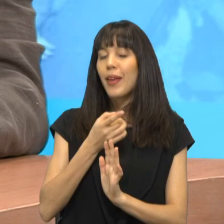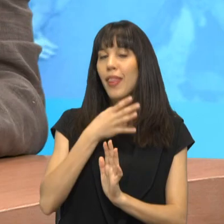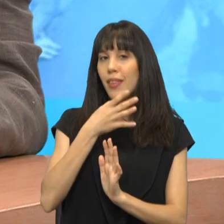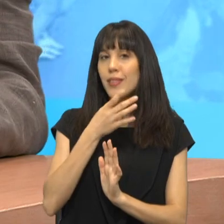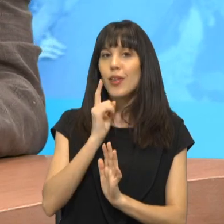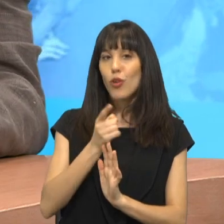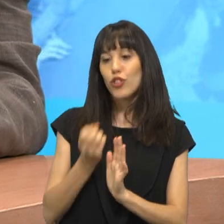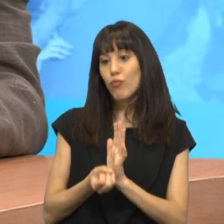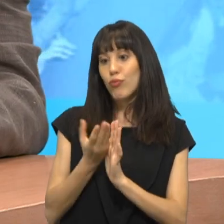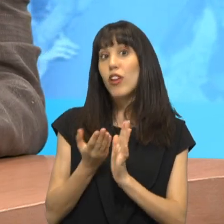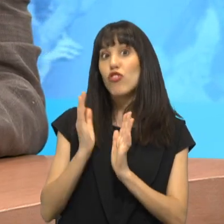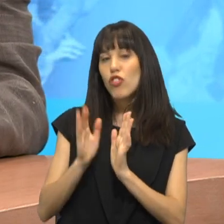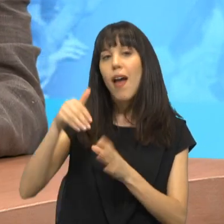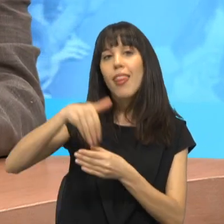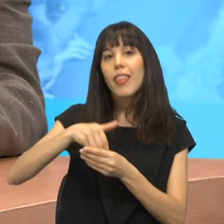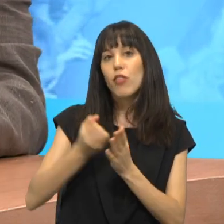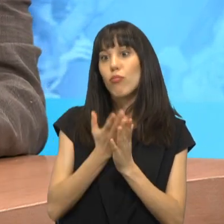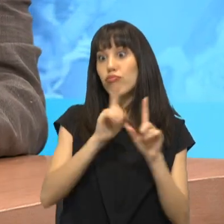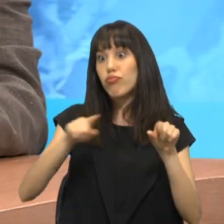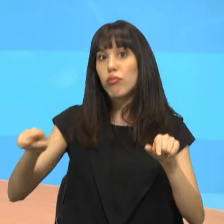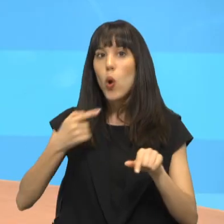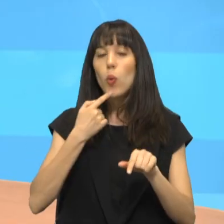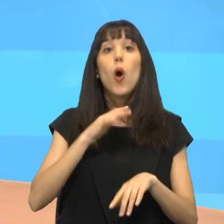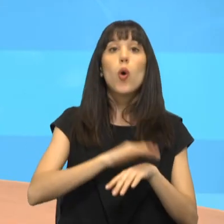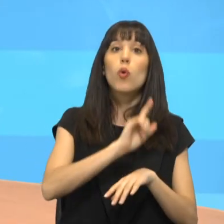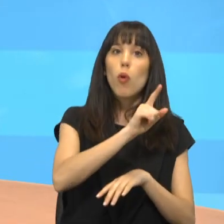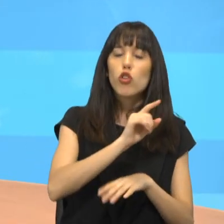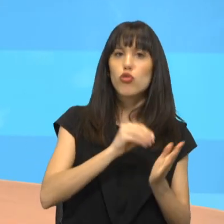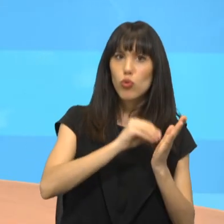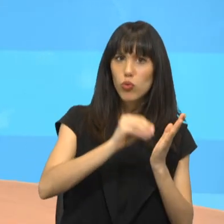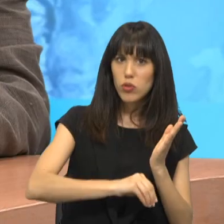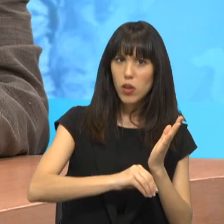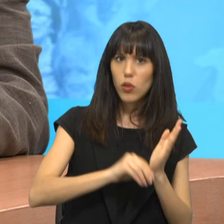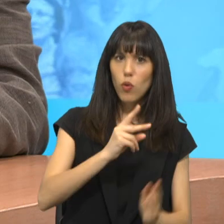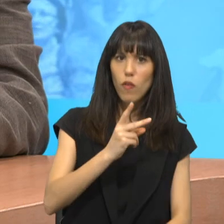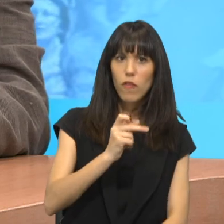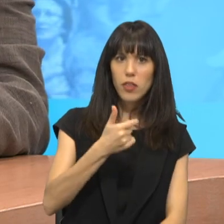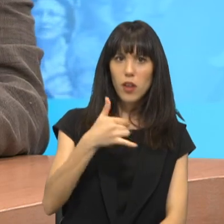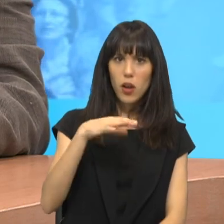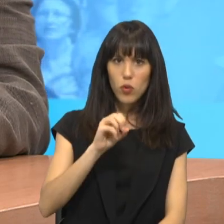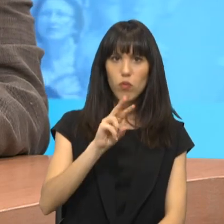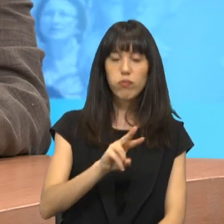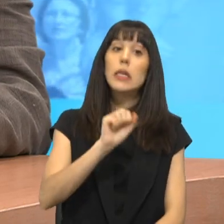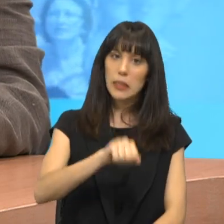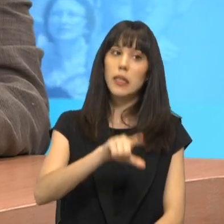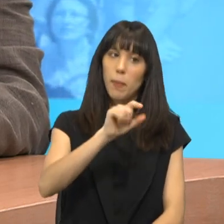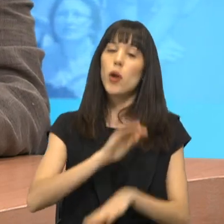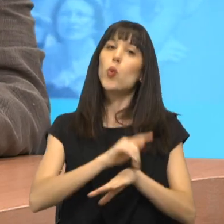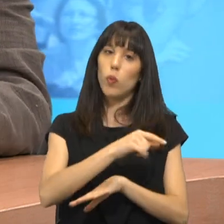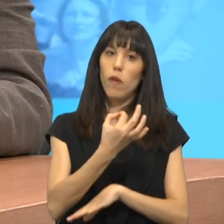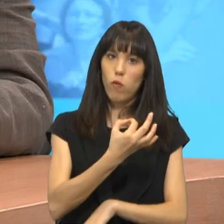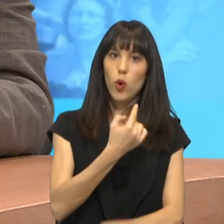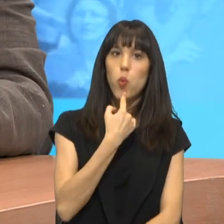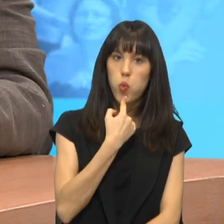grande pluralidade. E isso muito por causa do Concílio Vaticano II? Também muito por causa do Concílio Vaticano II. O